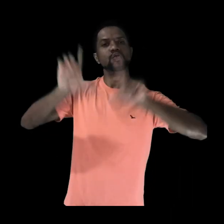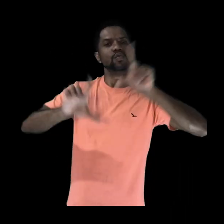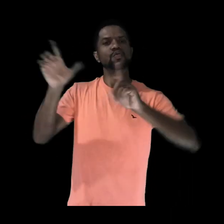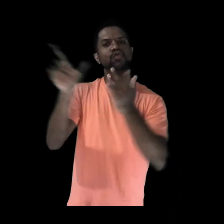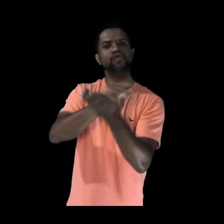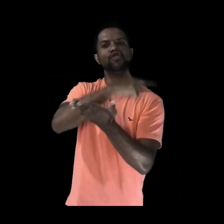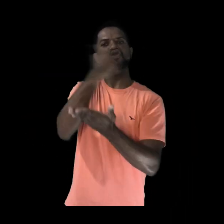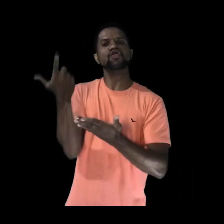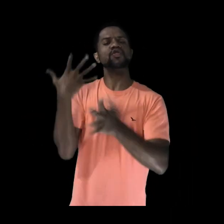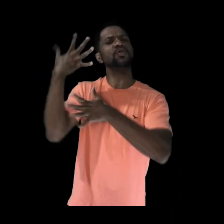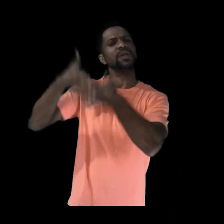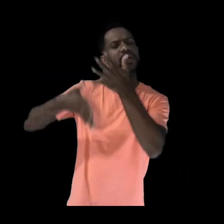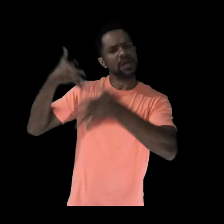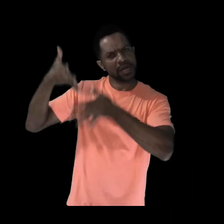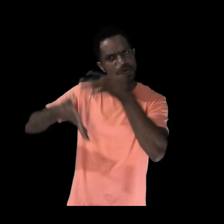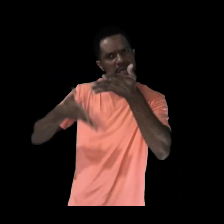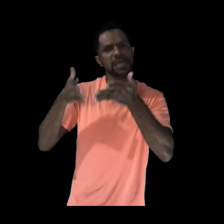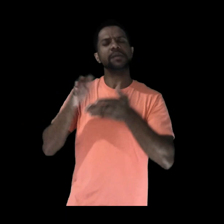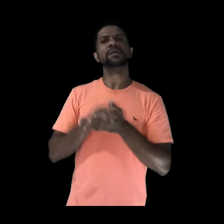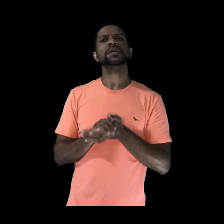apresentando um telejornal em Libras.